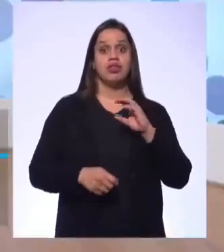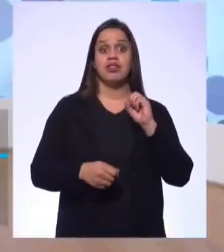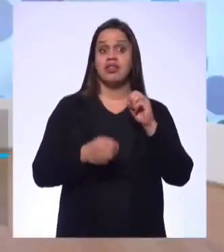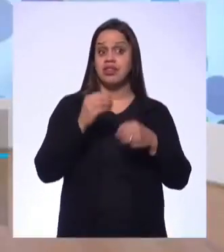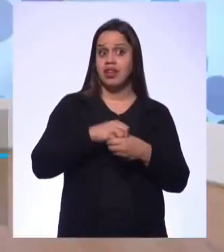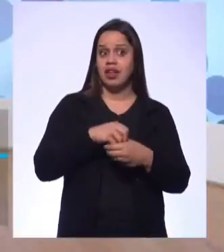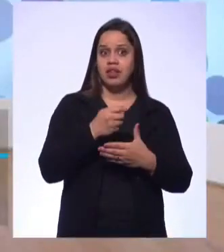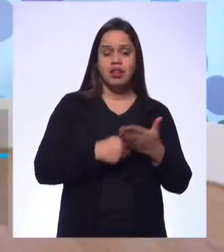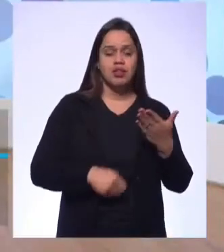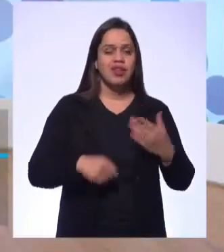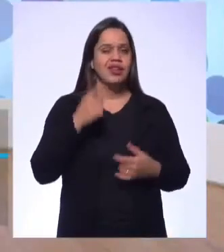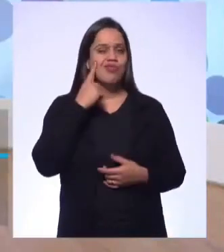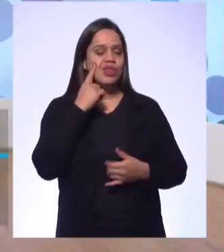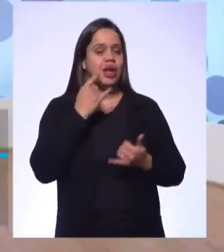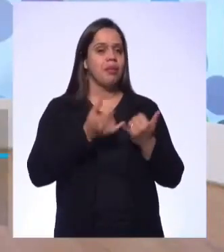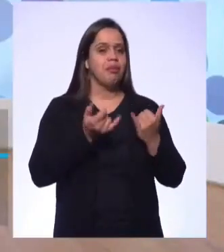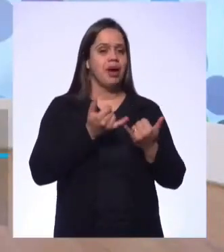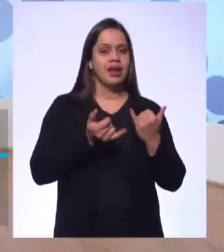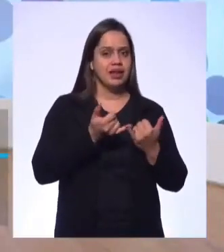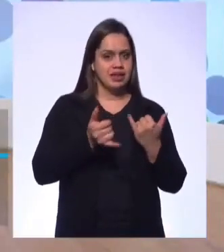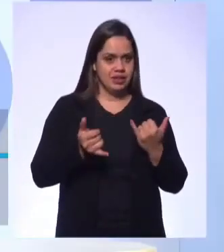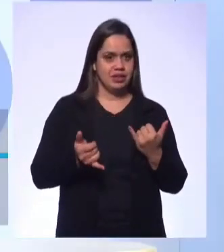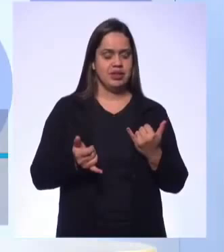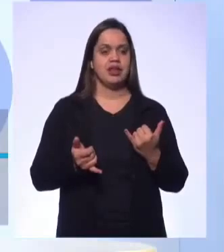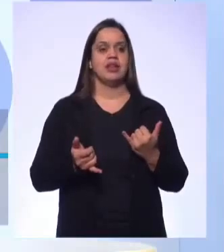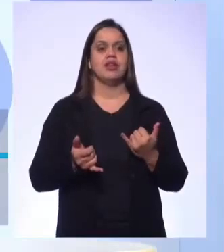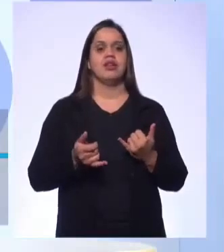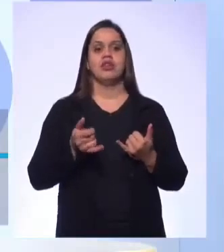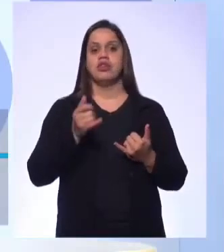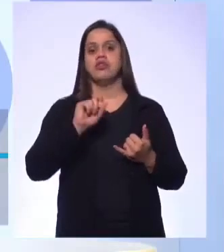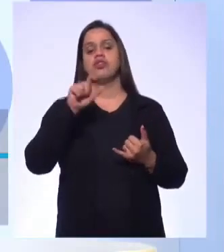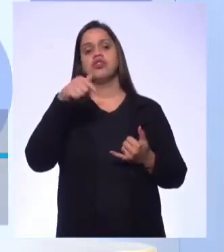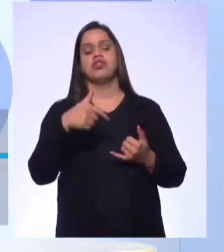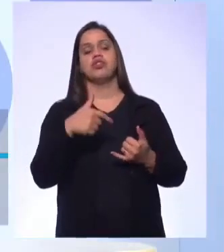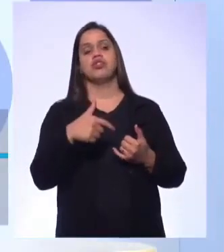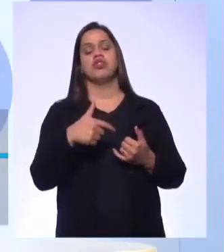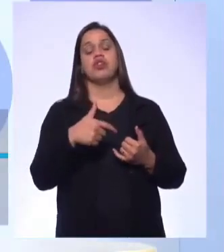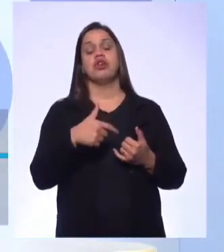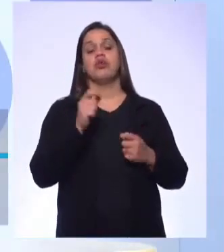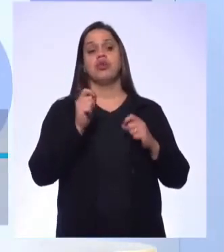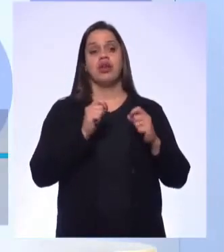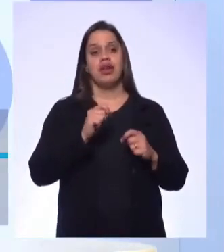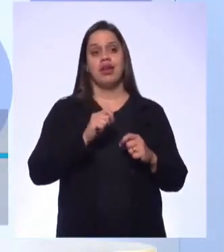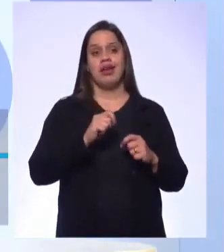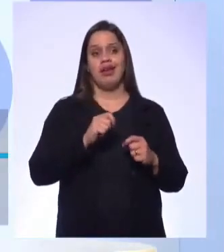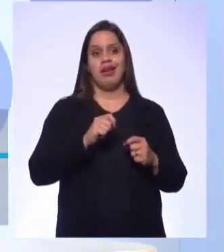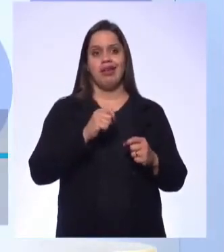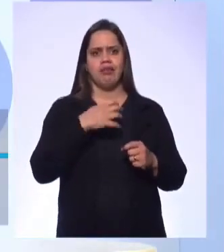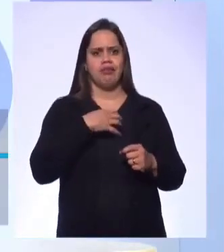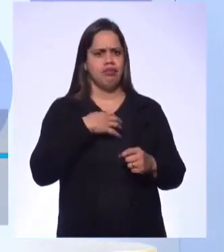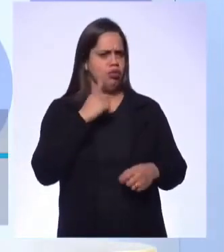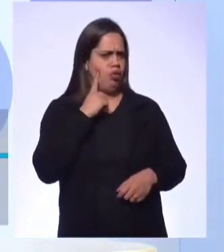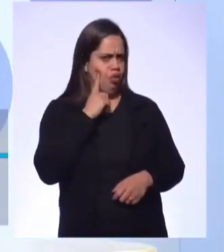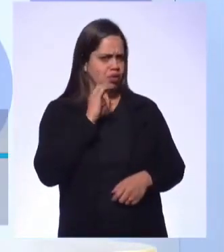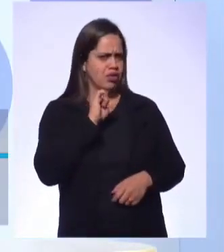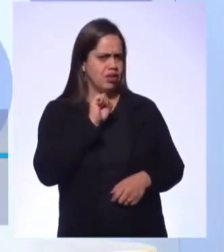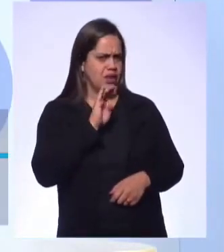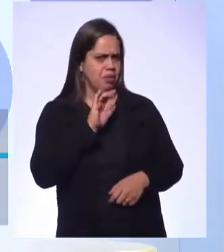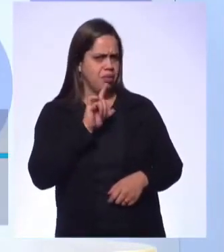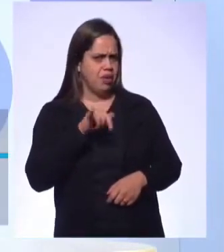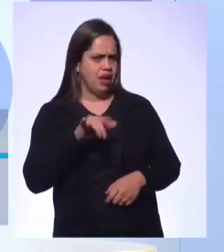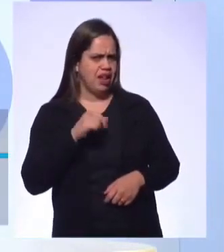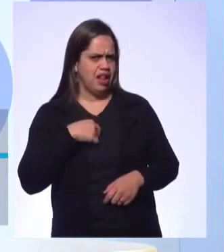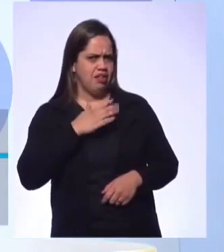texto, soaria, né? Não que isso não seja texto, mas se fosse num outro texto, soaria, poxa, a Isabelle foi preconceituosa